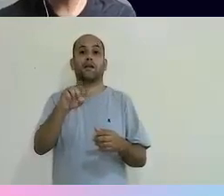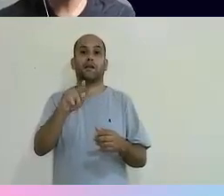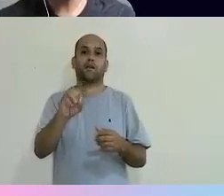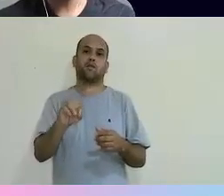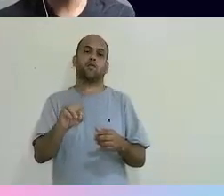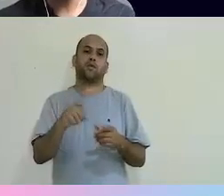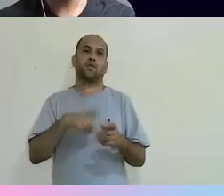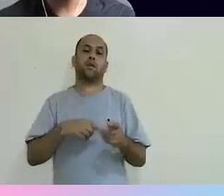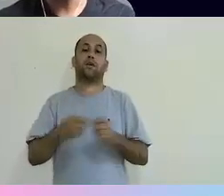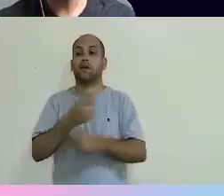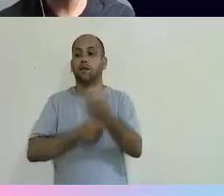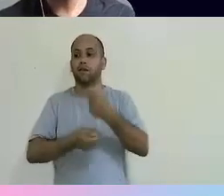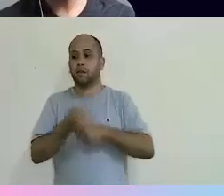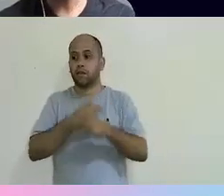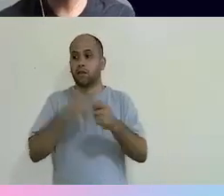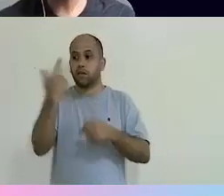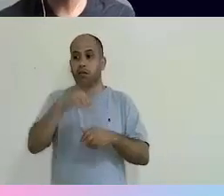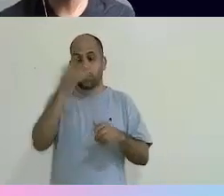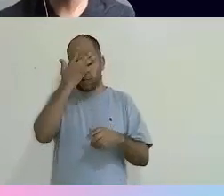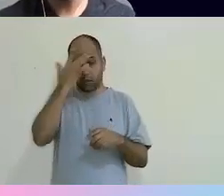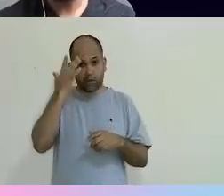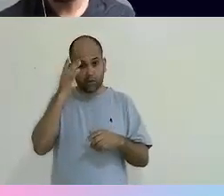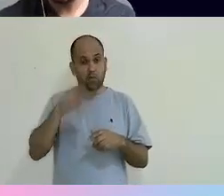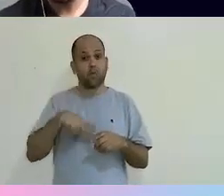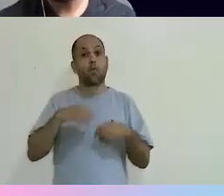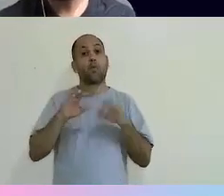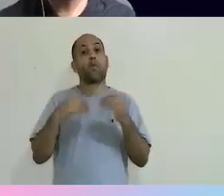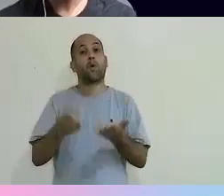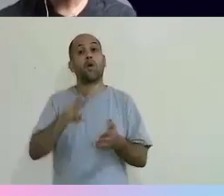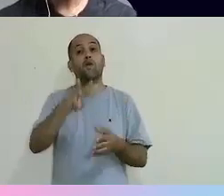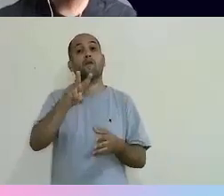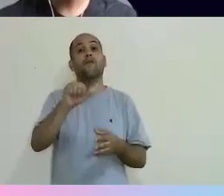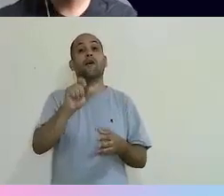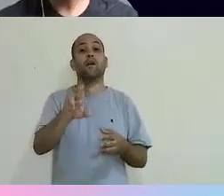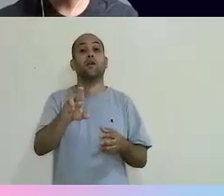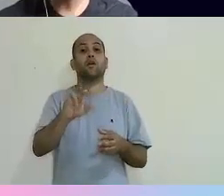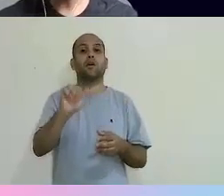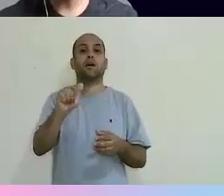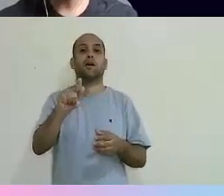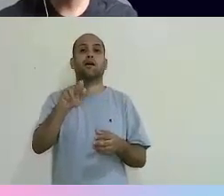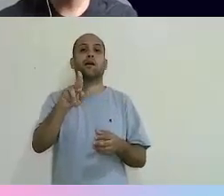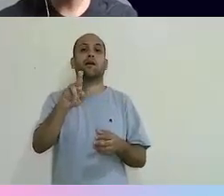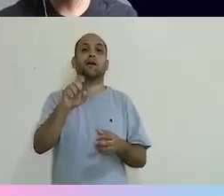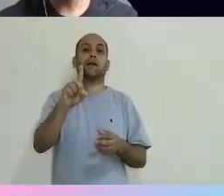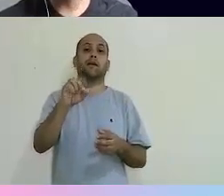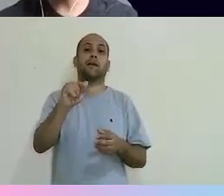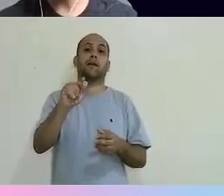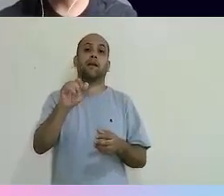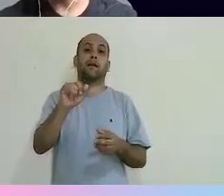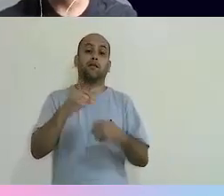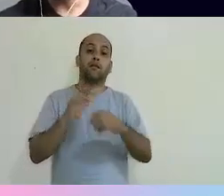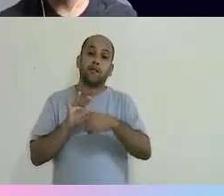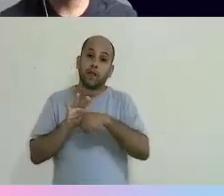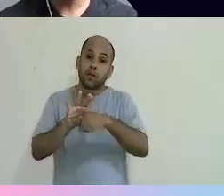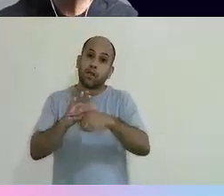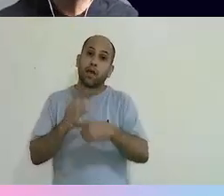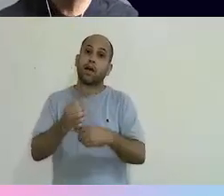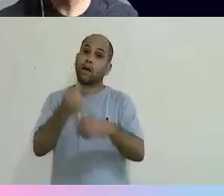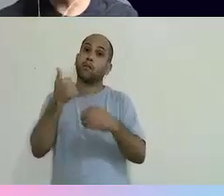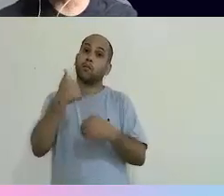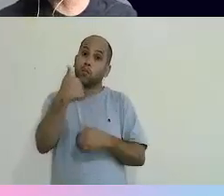gerando para as outras pessoas? Qual que é o valor agregado da nossa entrega que vai impactar de maneira positiva o nosso